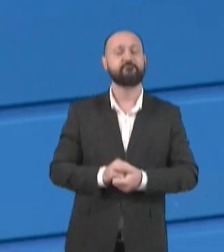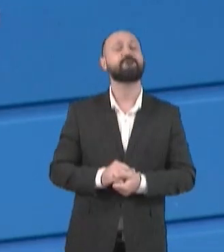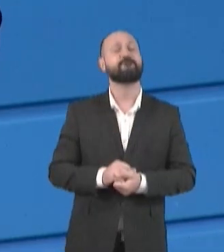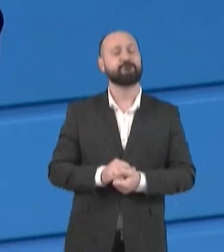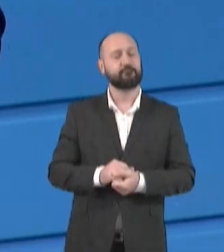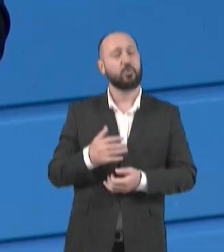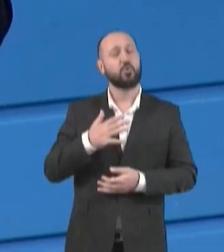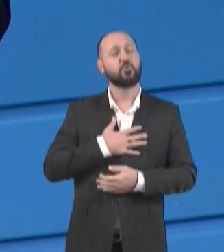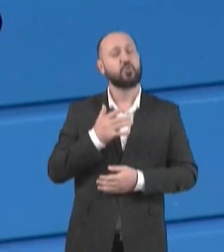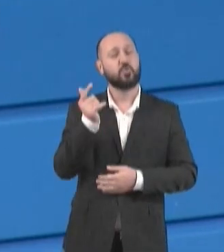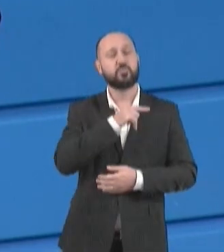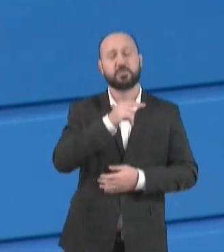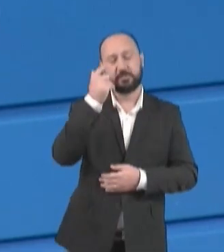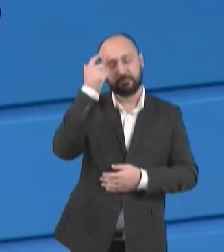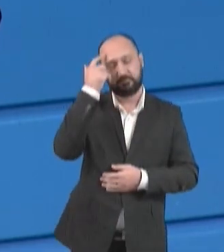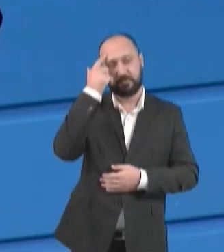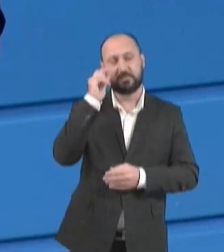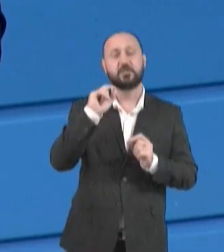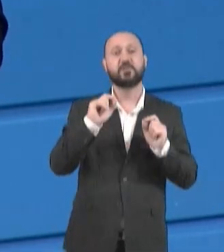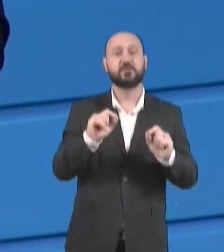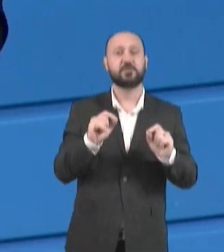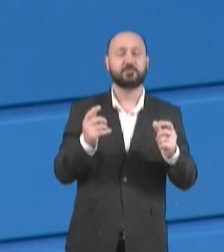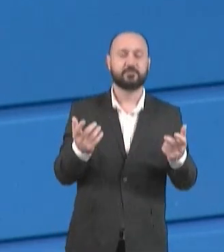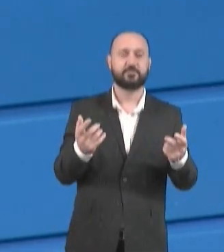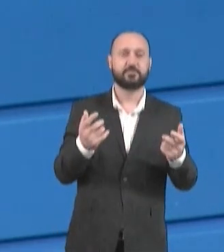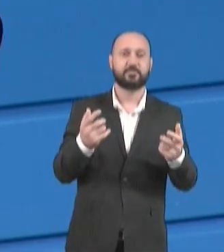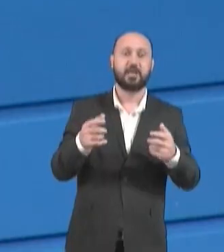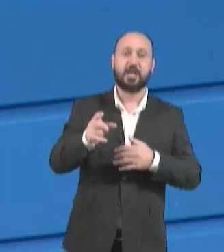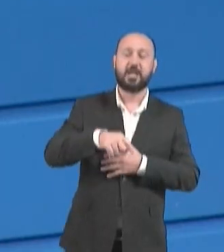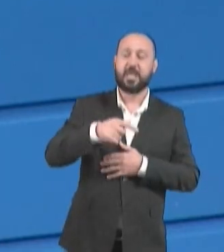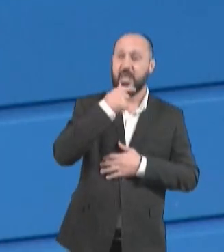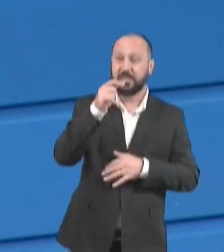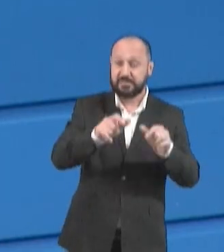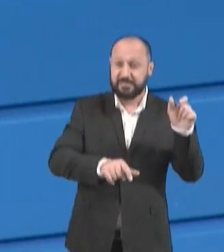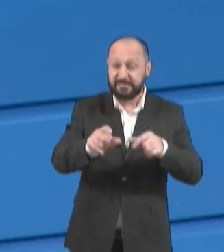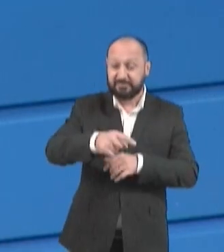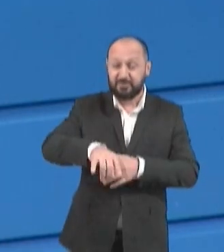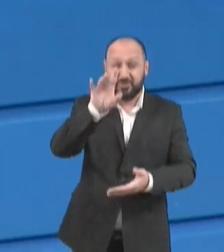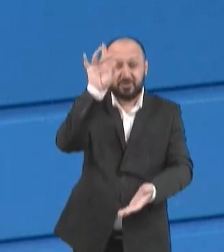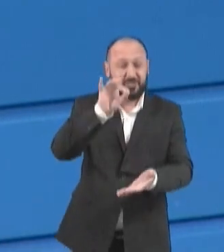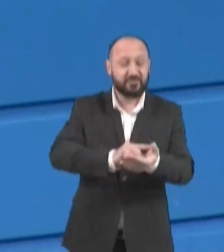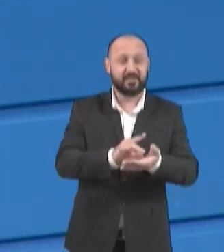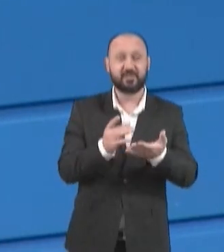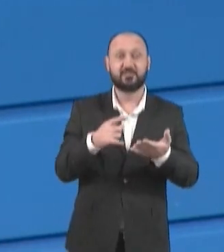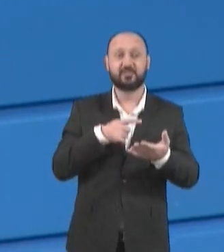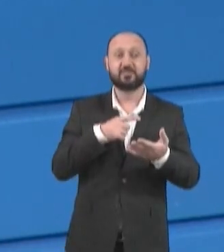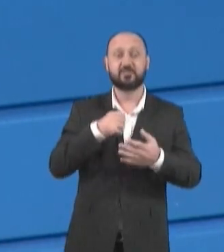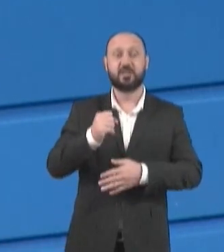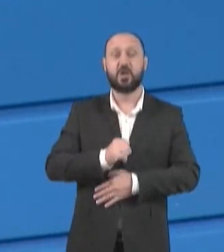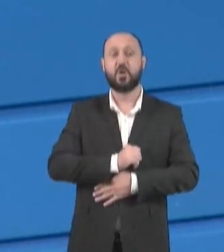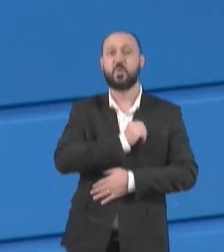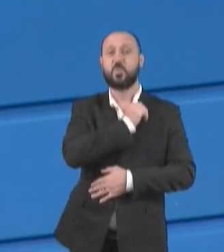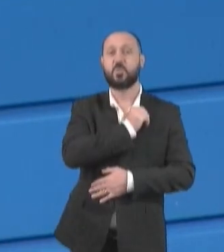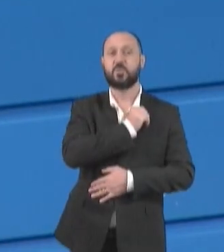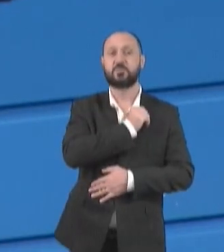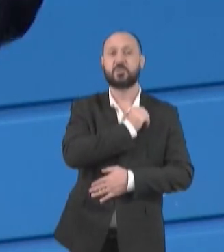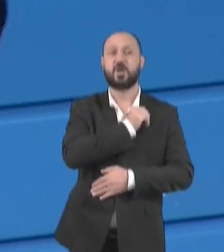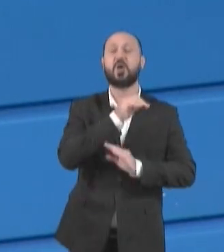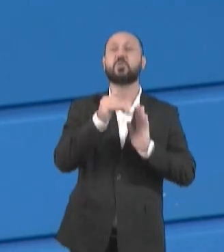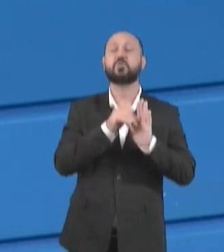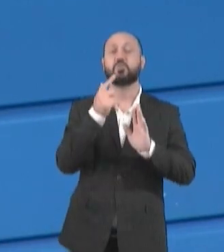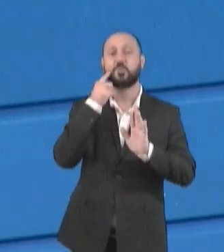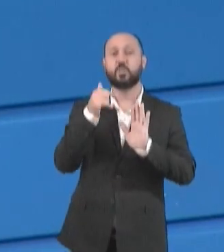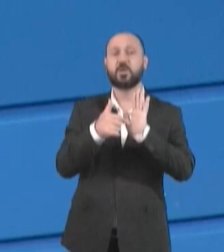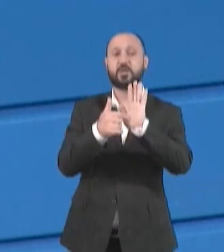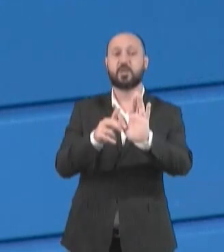forma. Eu só posso interpretar isso que aqueles senhores, na verdade, têm ódio a tudo que